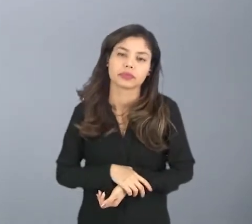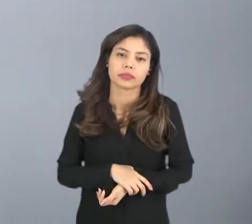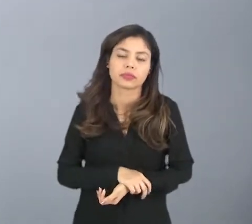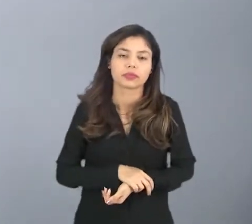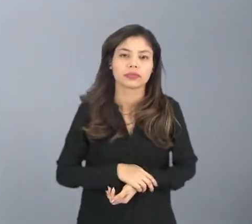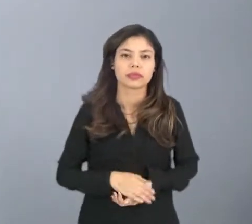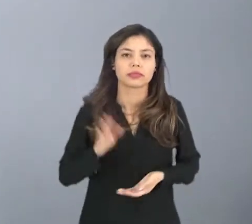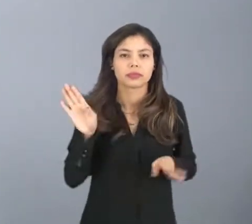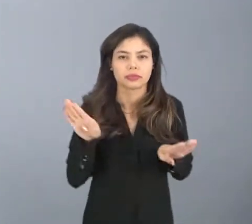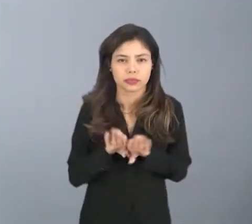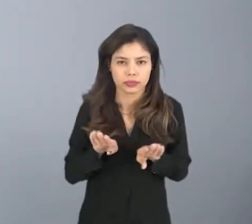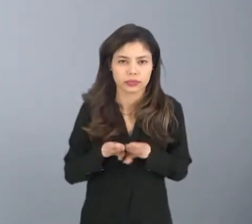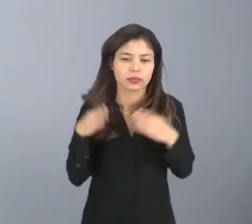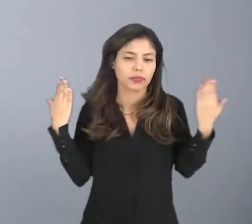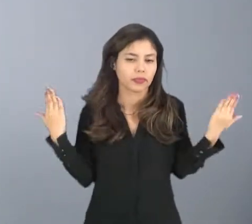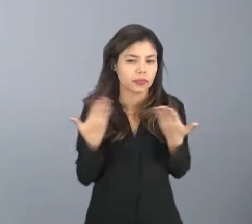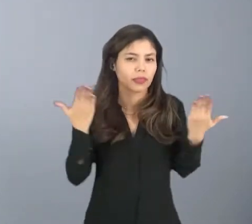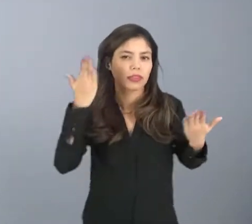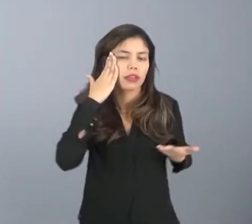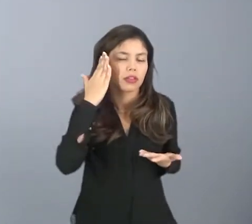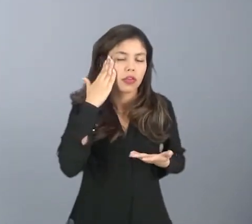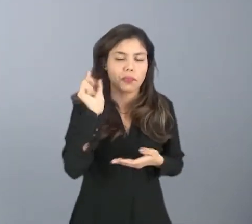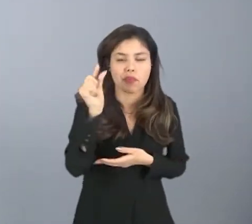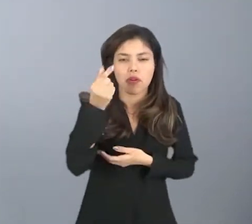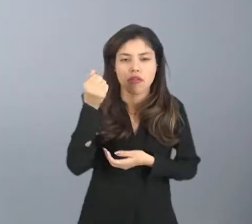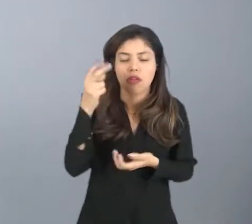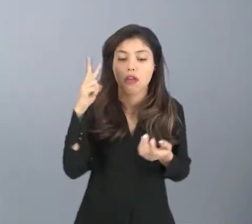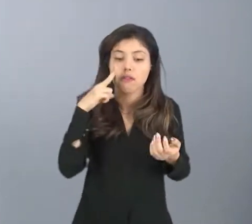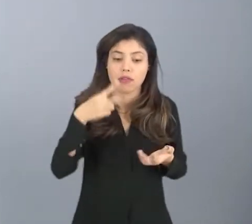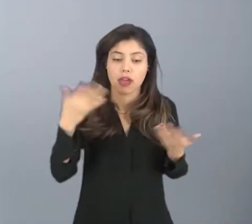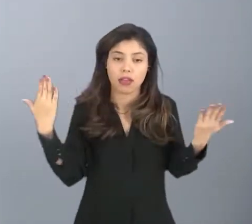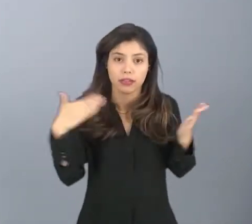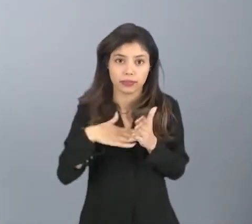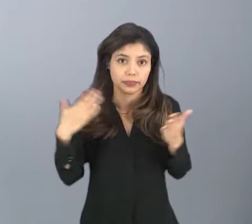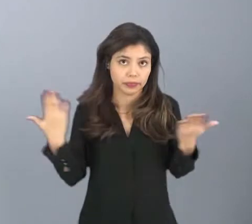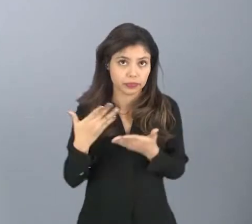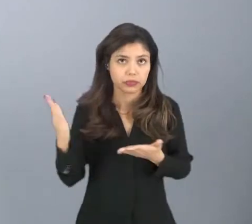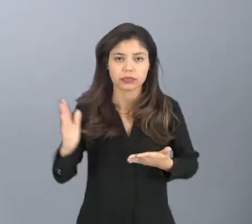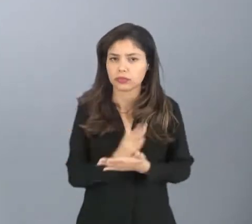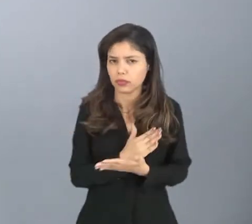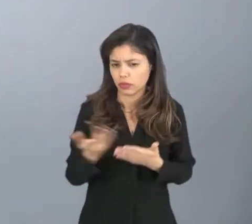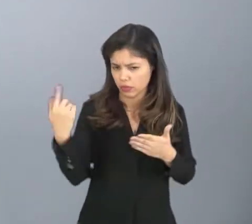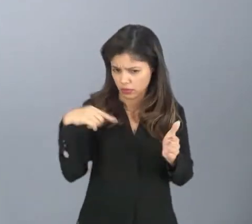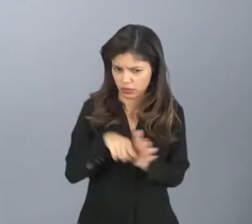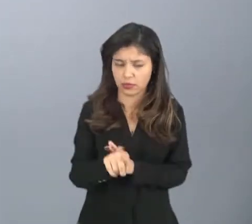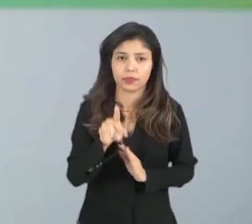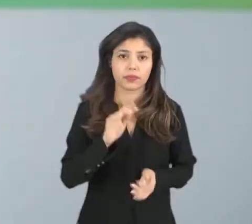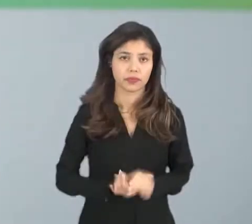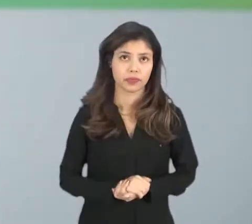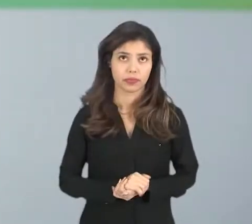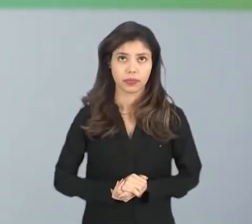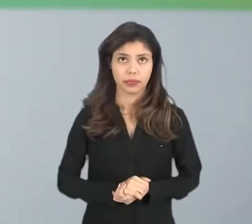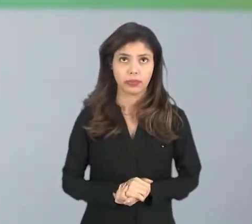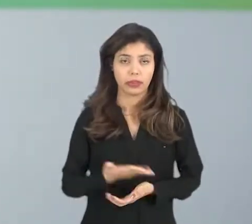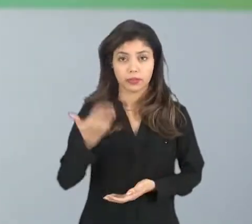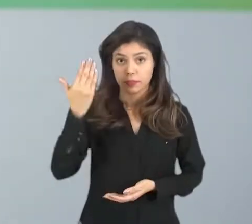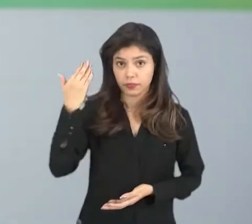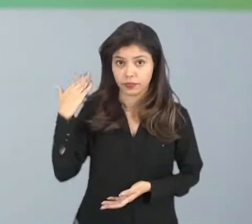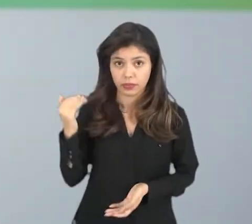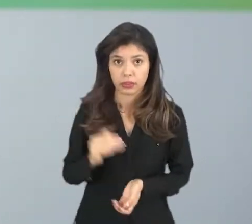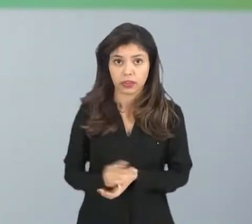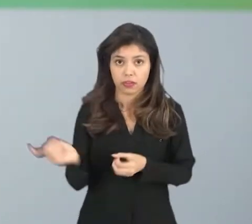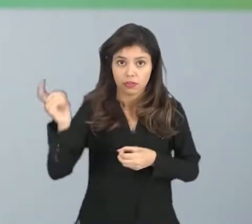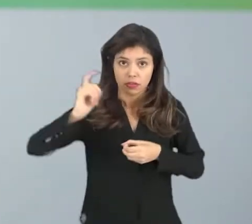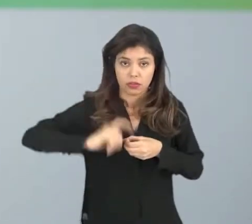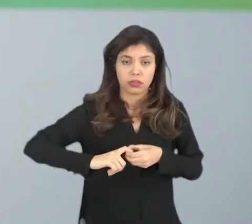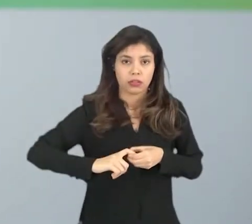gente sintetizar um pouquinho do que a gente viu até agora, a gente tem algumas questões do nosso exercitando. Só que antes, vamos só fazer uma